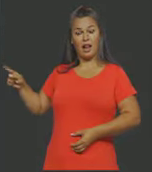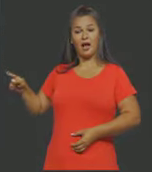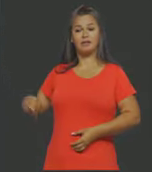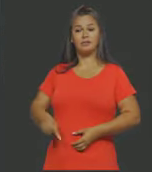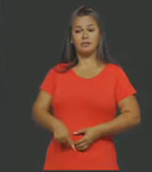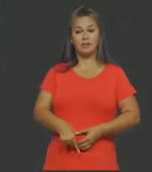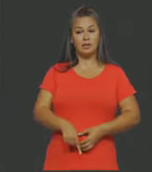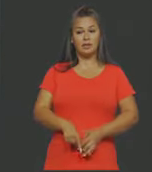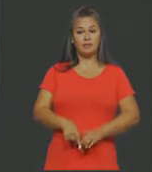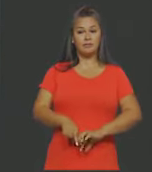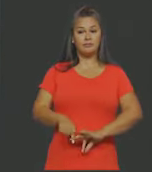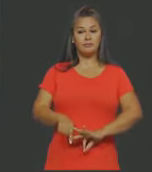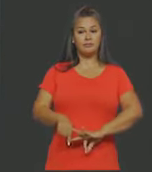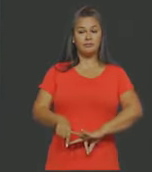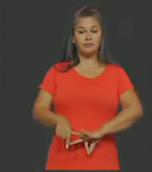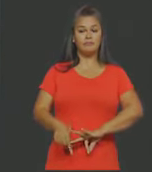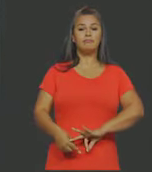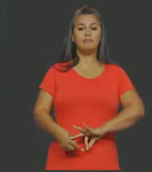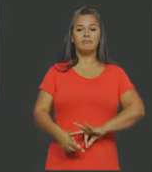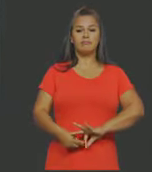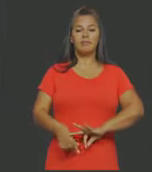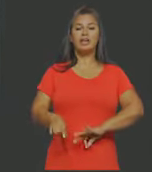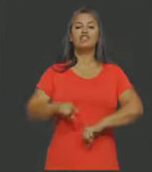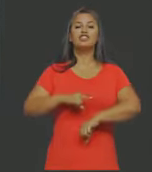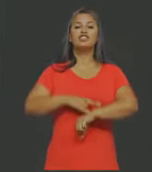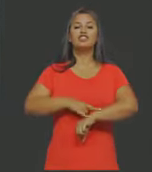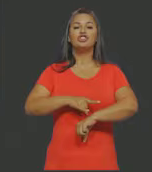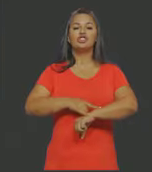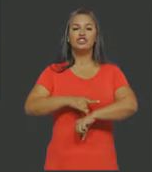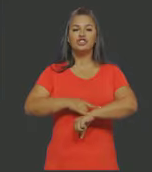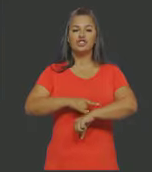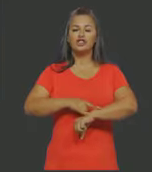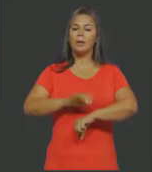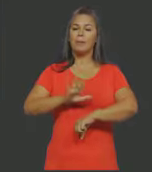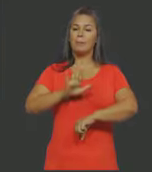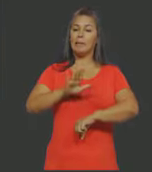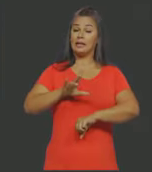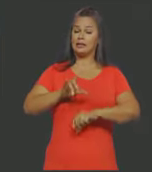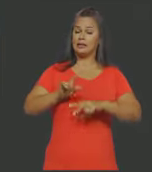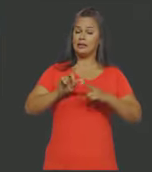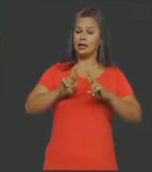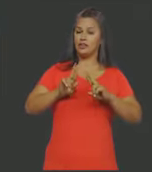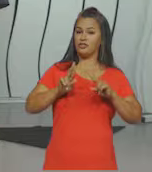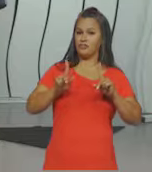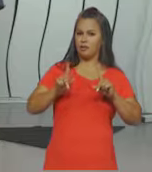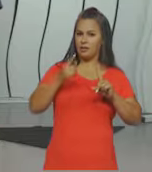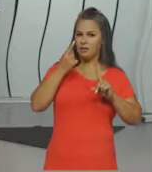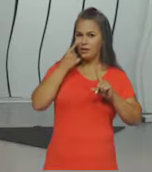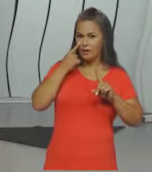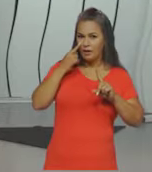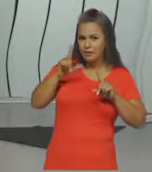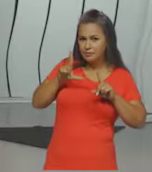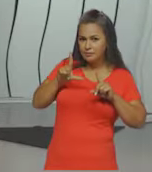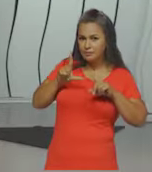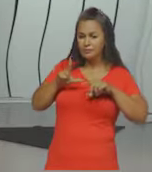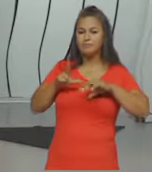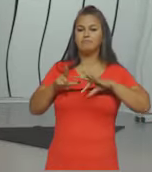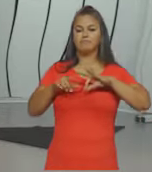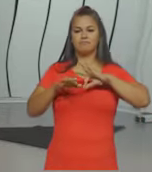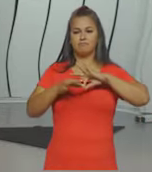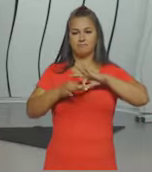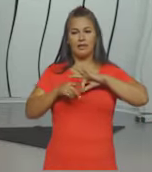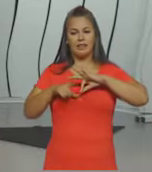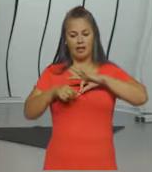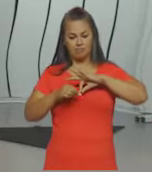urina, só que por um canal diferente. Então, tem aí uma associação do sistema urinário com o reprodutor, tá certo?